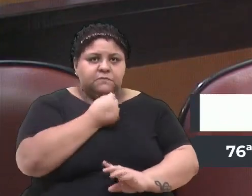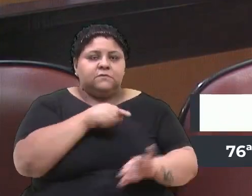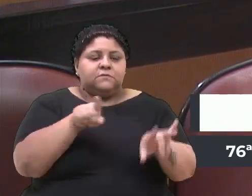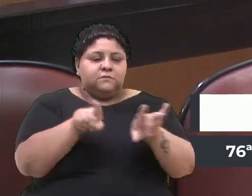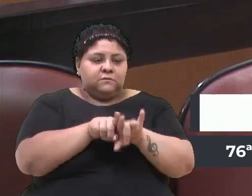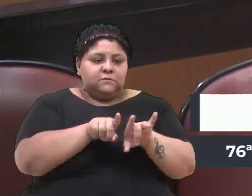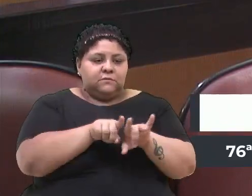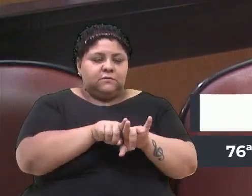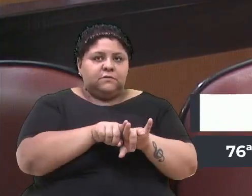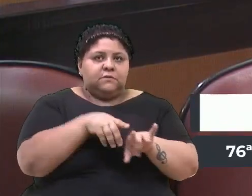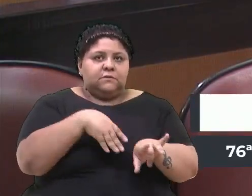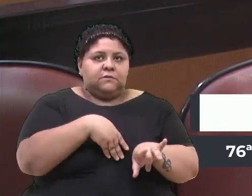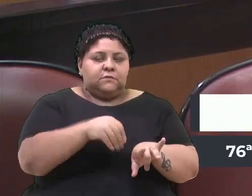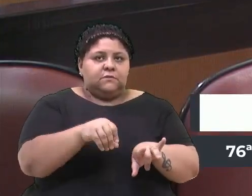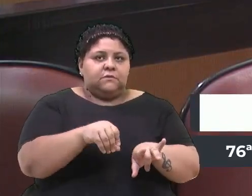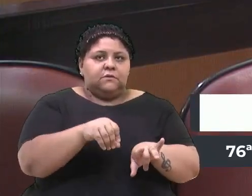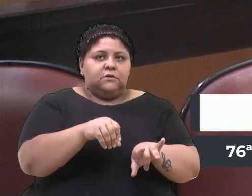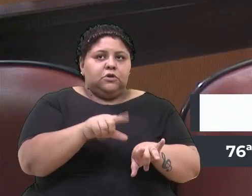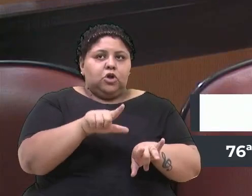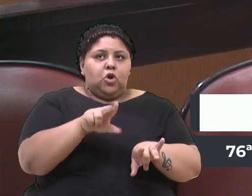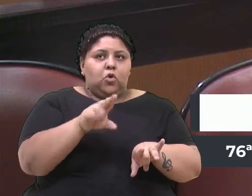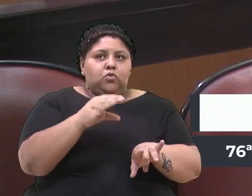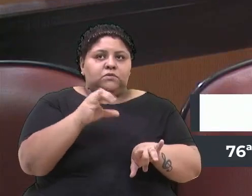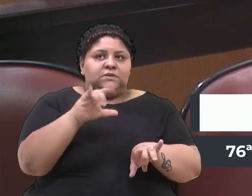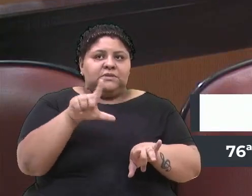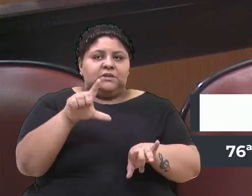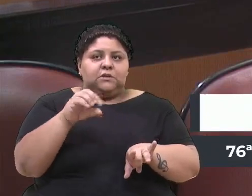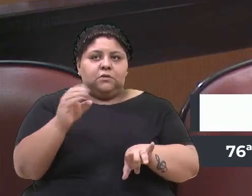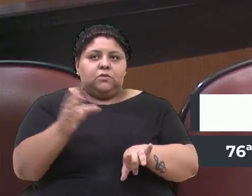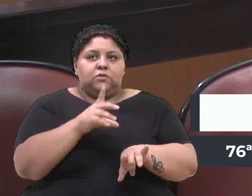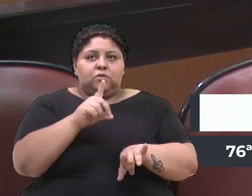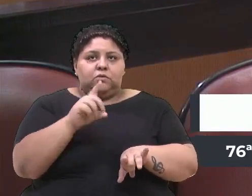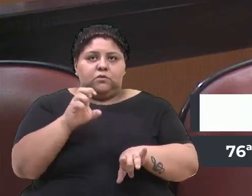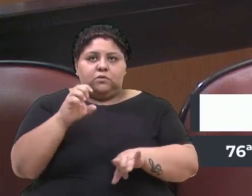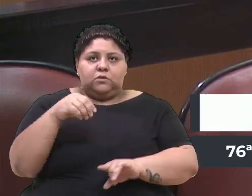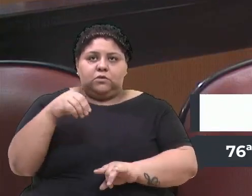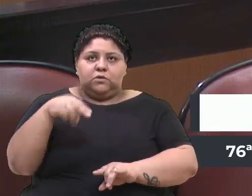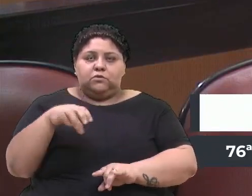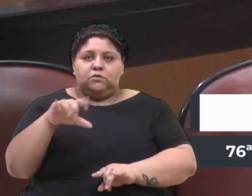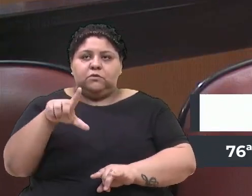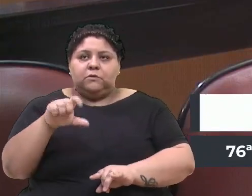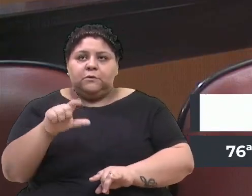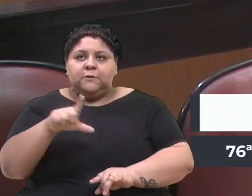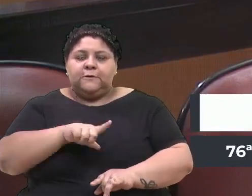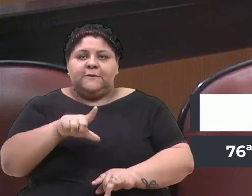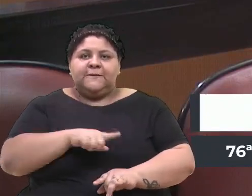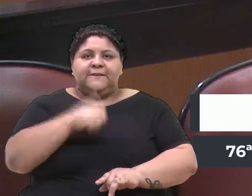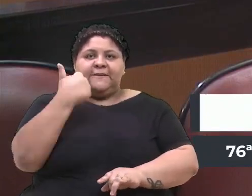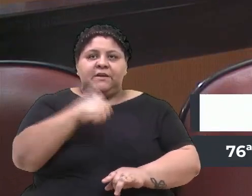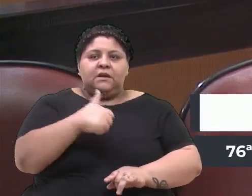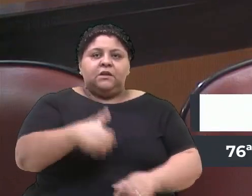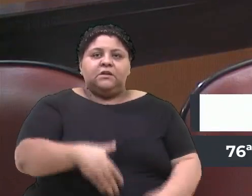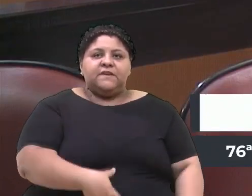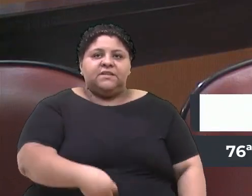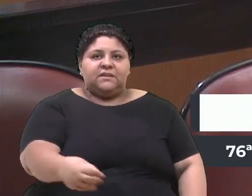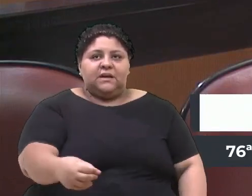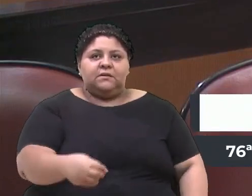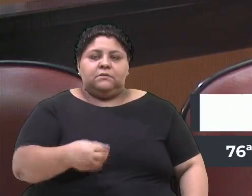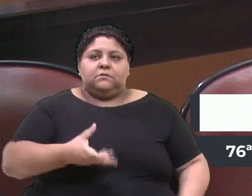Goulart e Leonilda Bonfim Goulart. Teve 11 filhos, frutos da união de 30